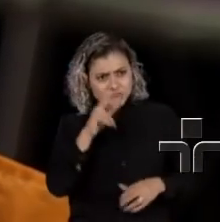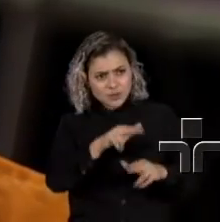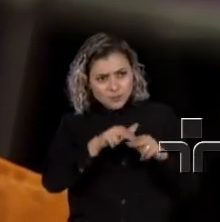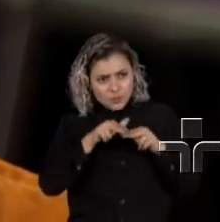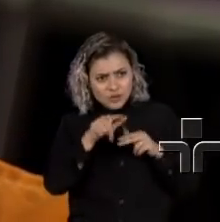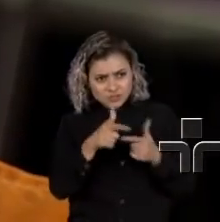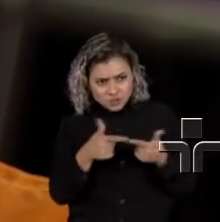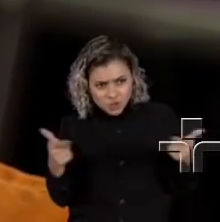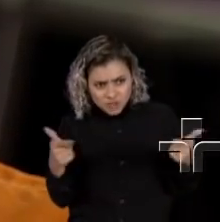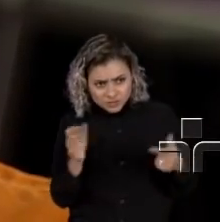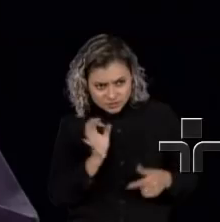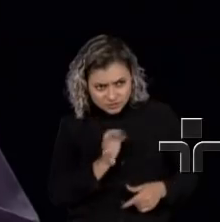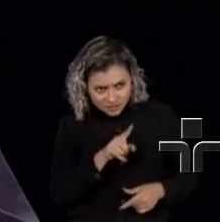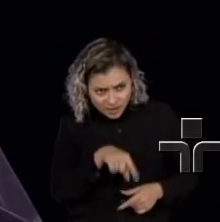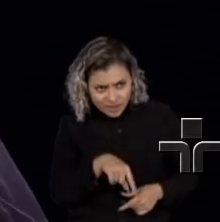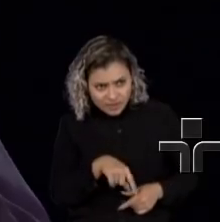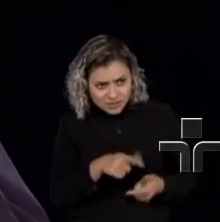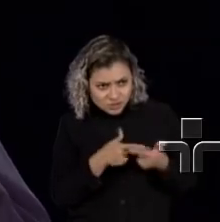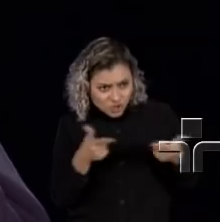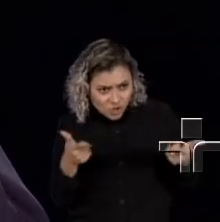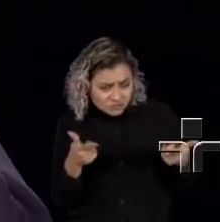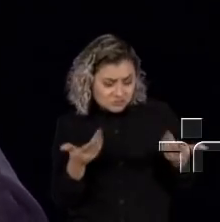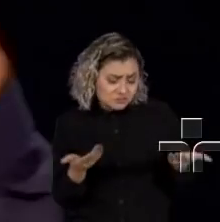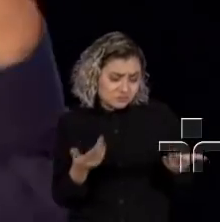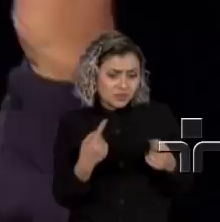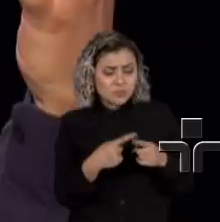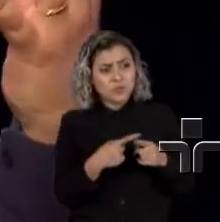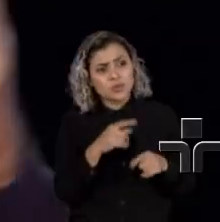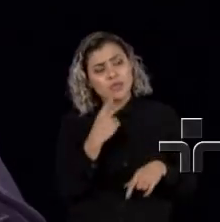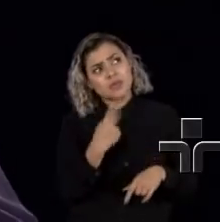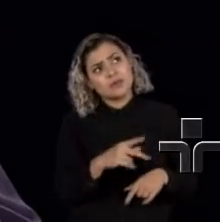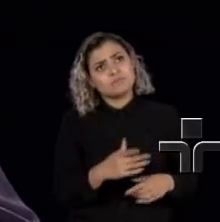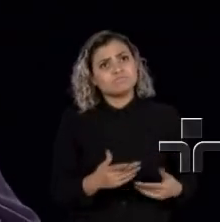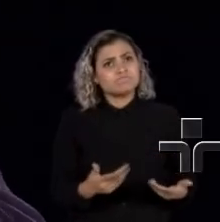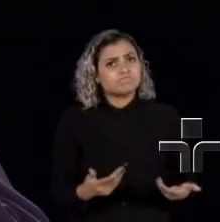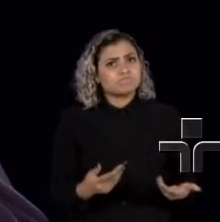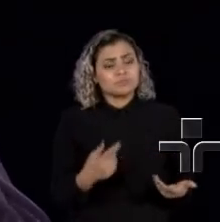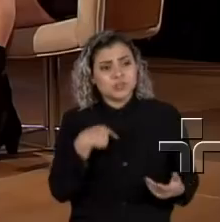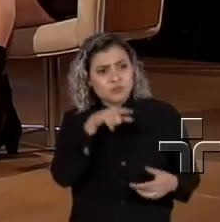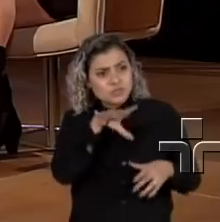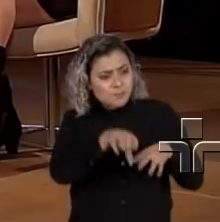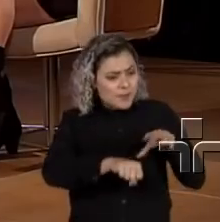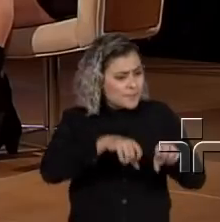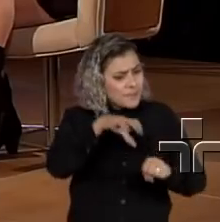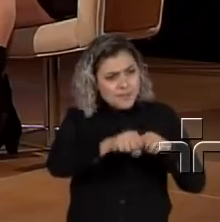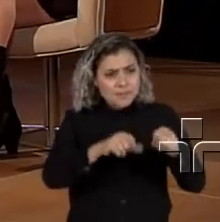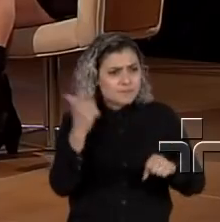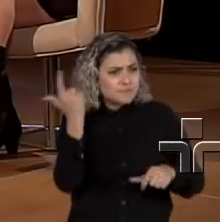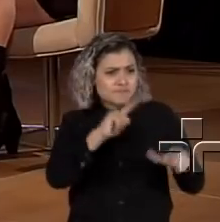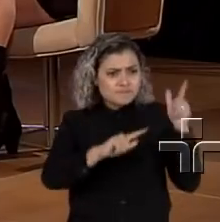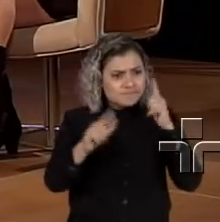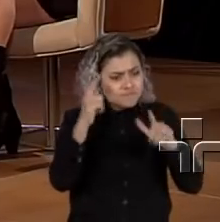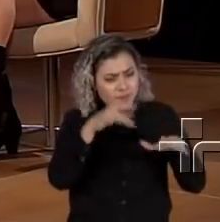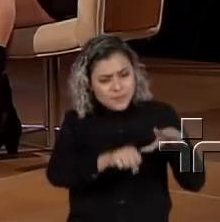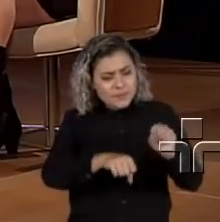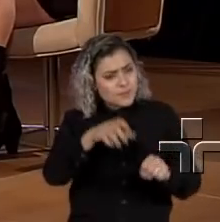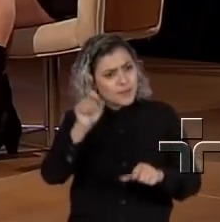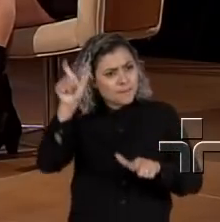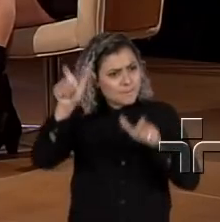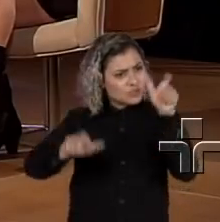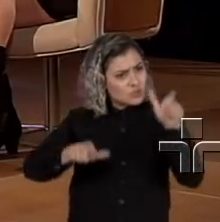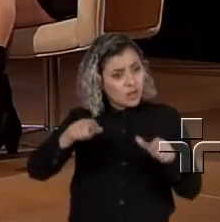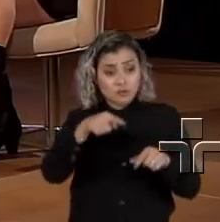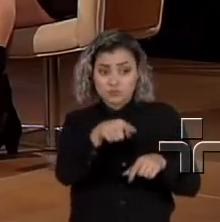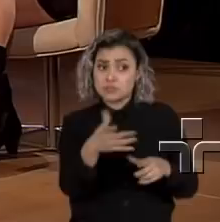à sorte? Você acha que você atribui a conquistar esses grandes personagens, além